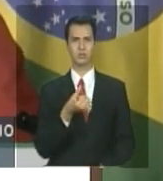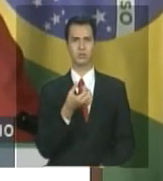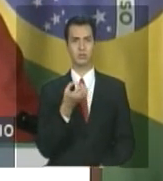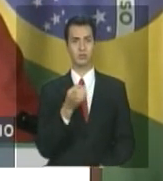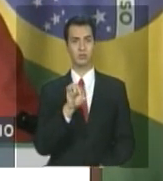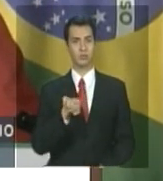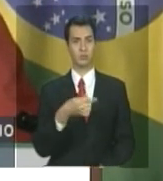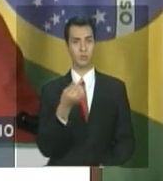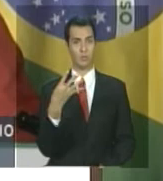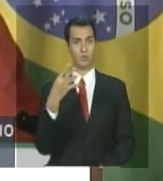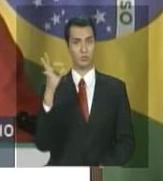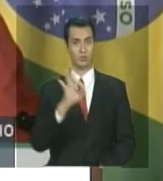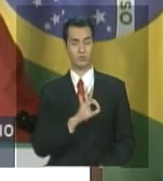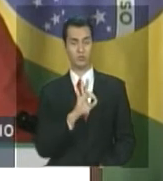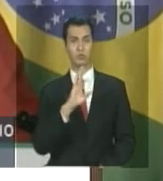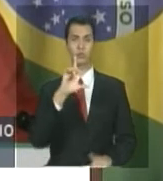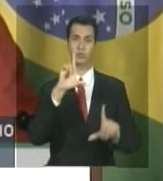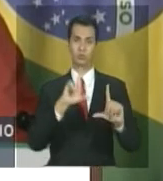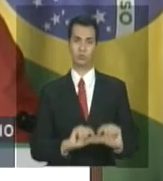60,4% para